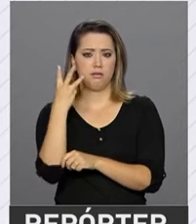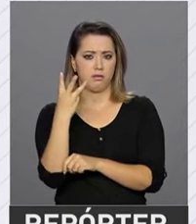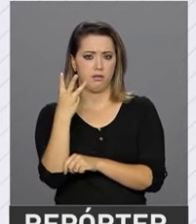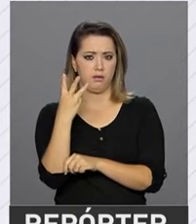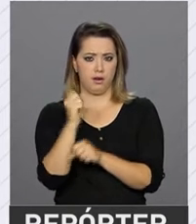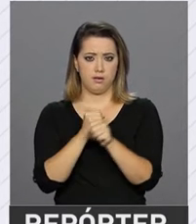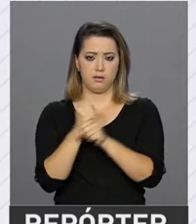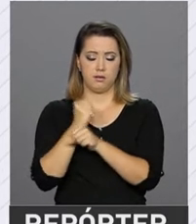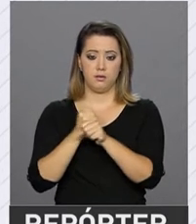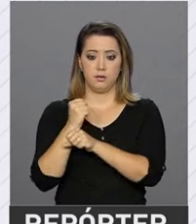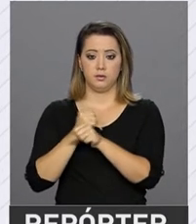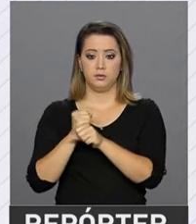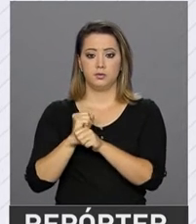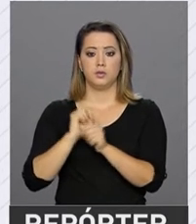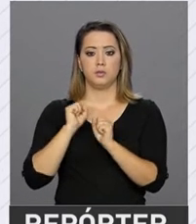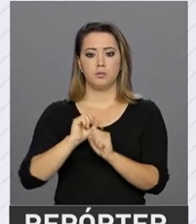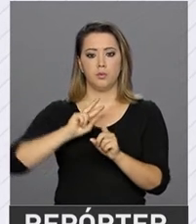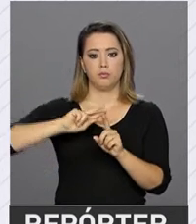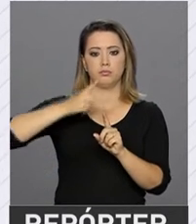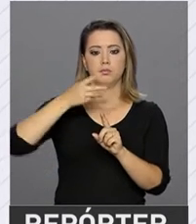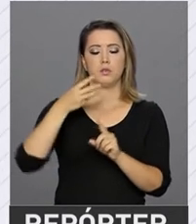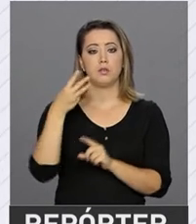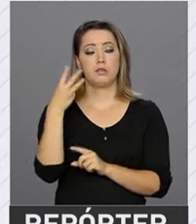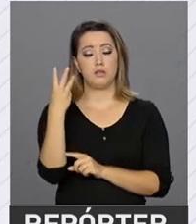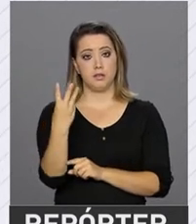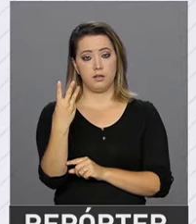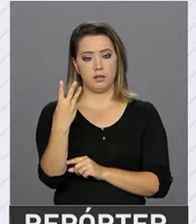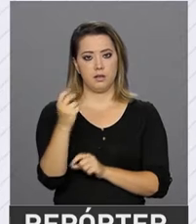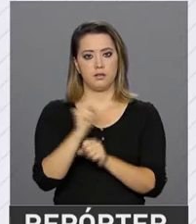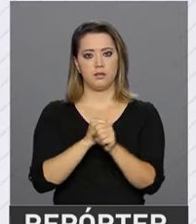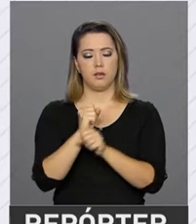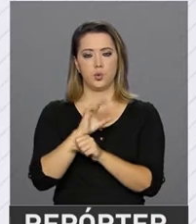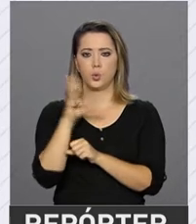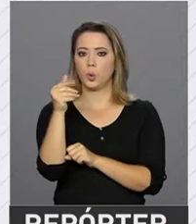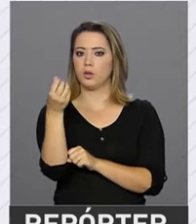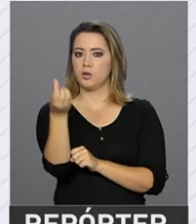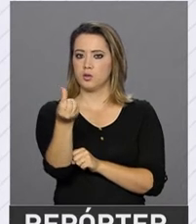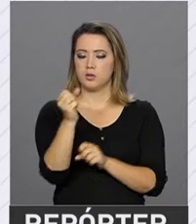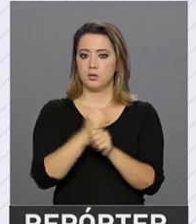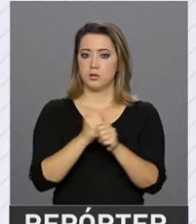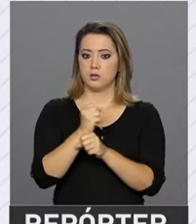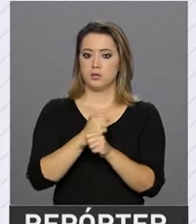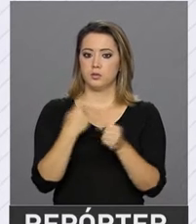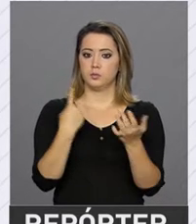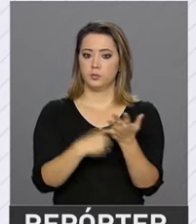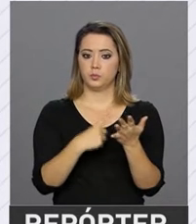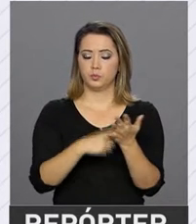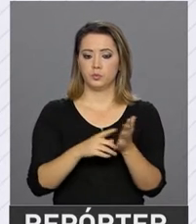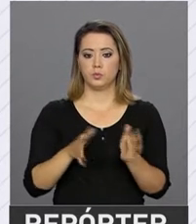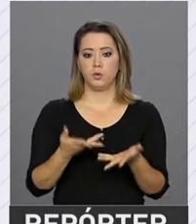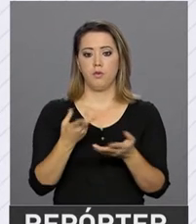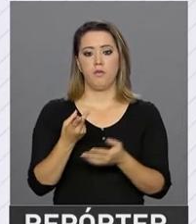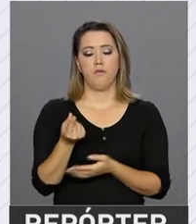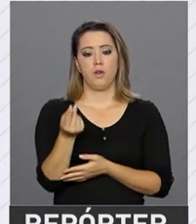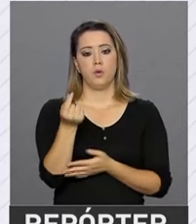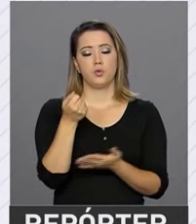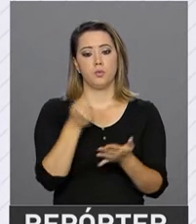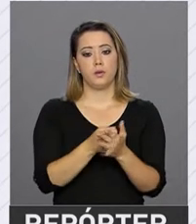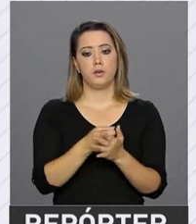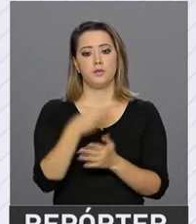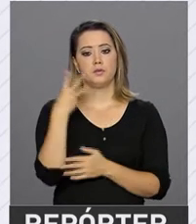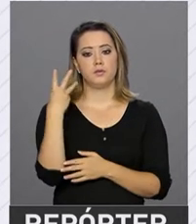anos prorrogáveis por mais três como incentivo para a adesão será paga um bônus equivalente